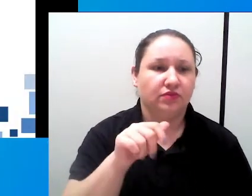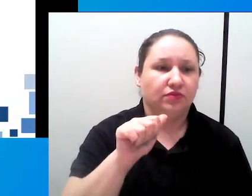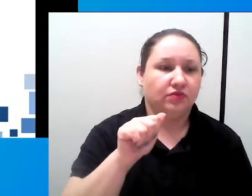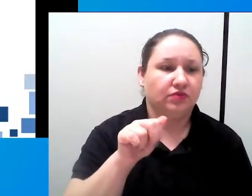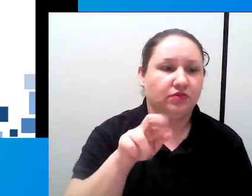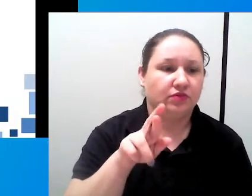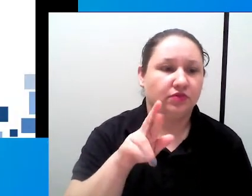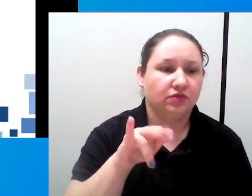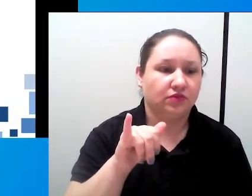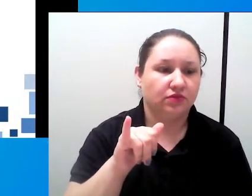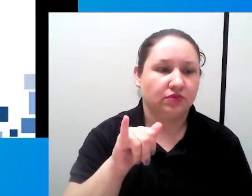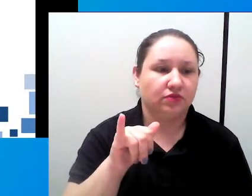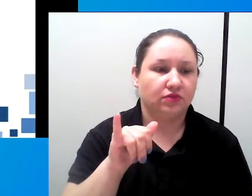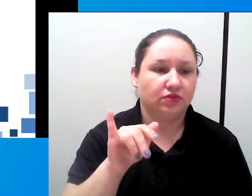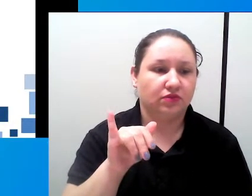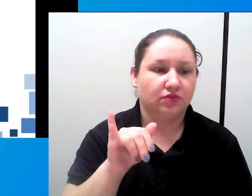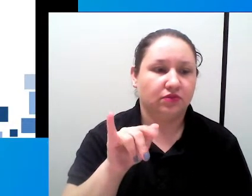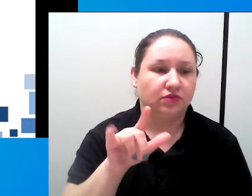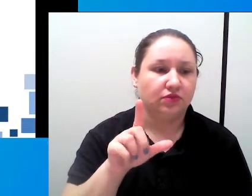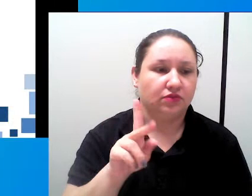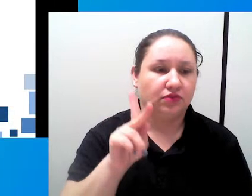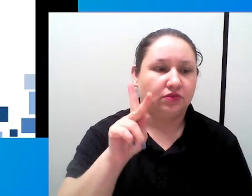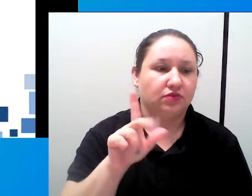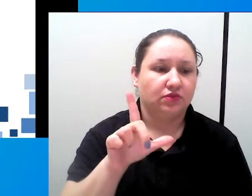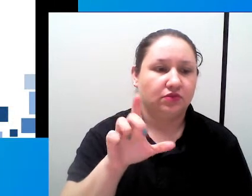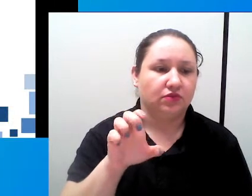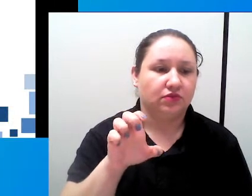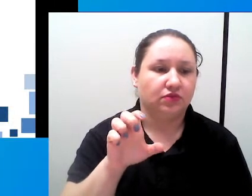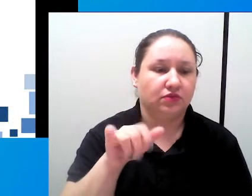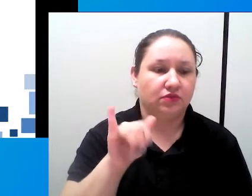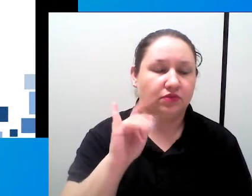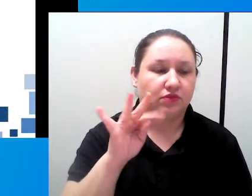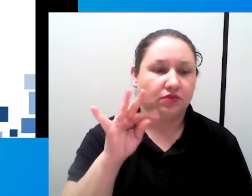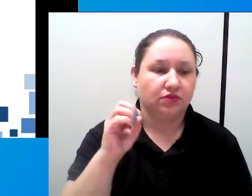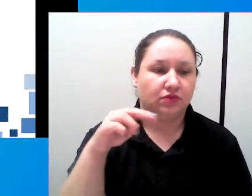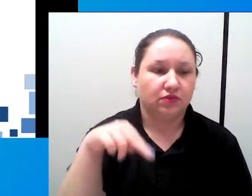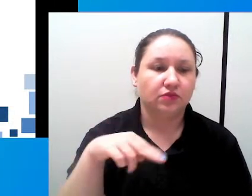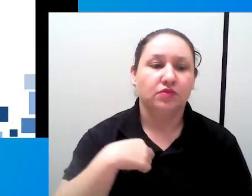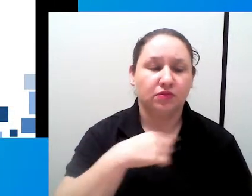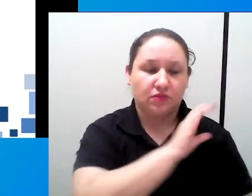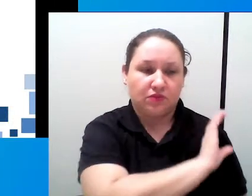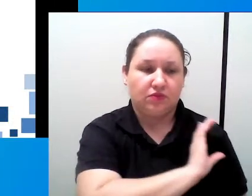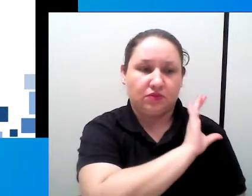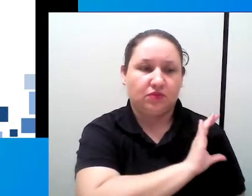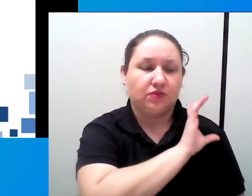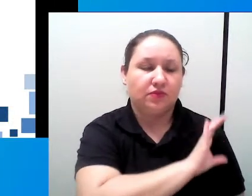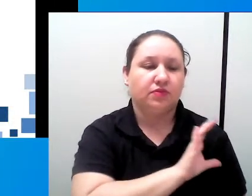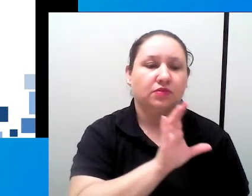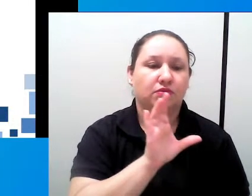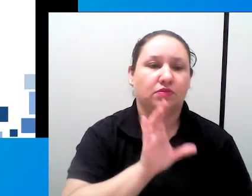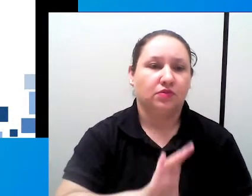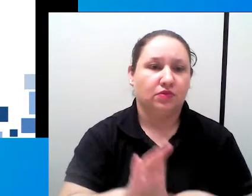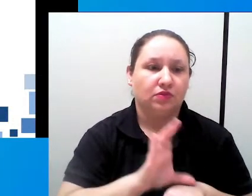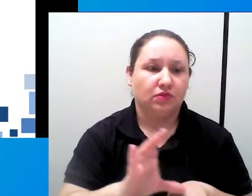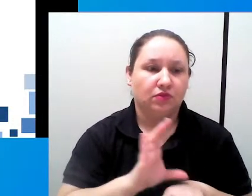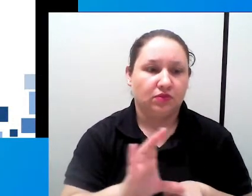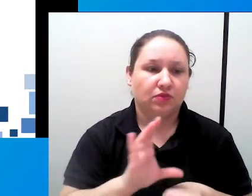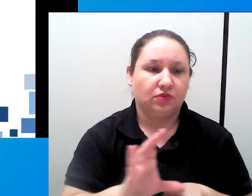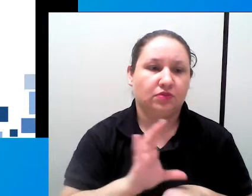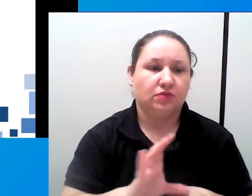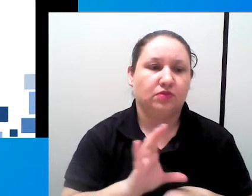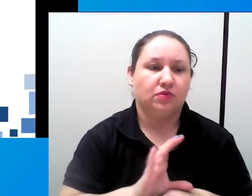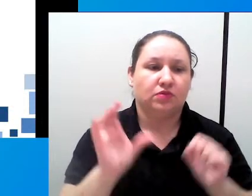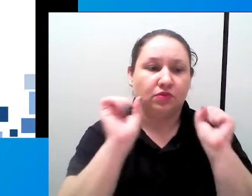do IFPA do campus Itaituba, sou atualmente coordenador do curso de Análise e Desenvolvimento de Sistemas, um